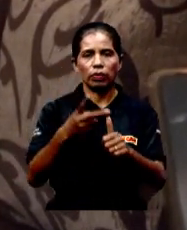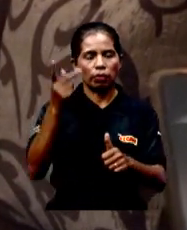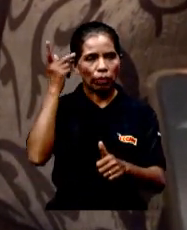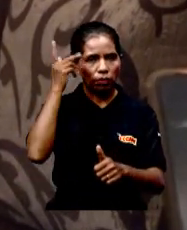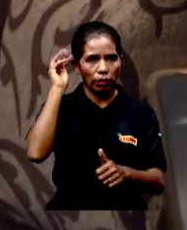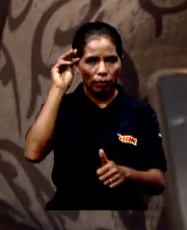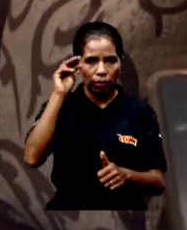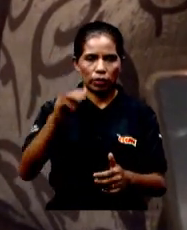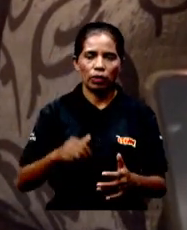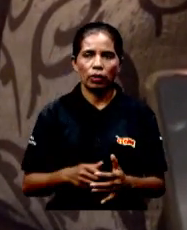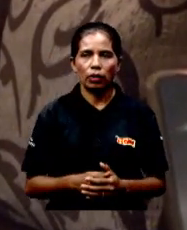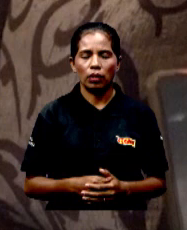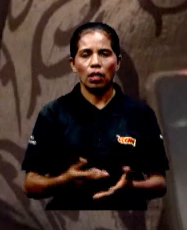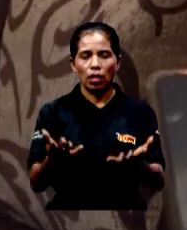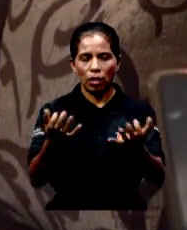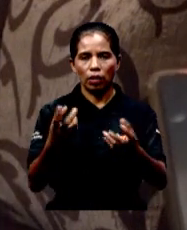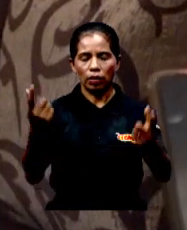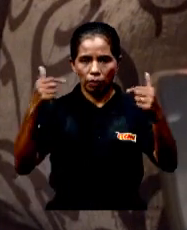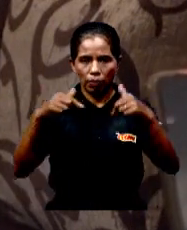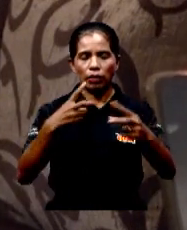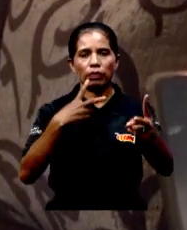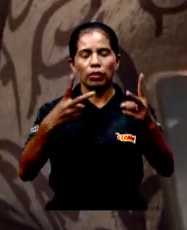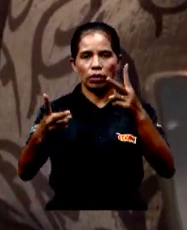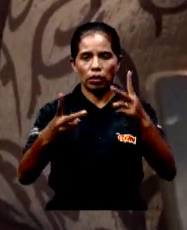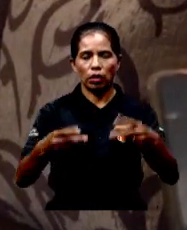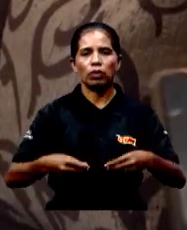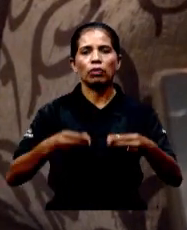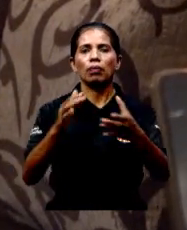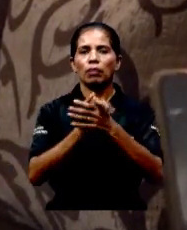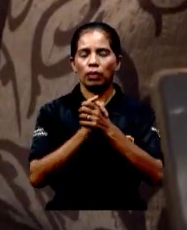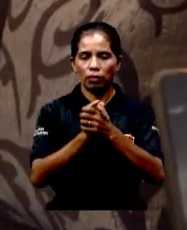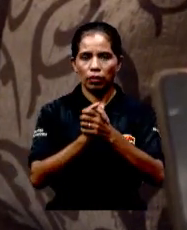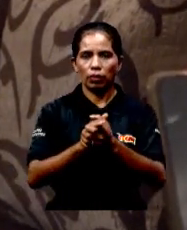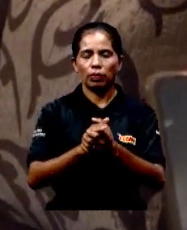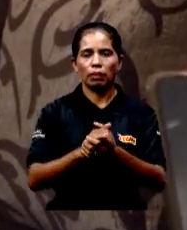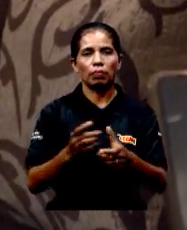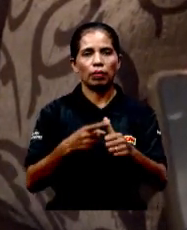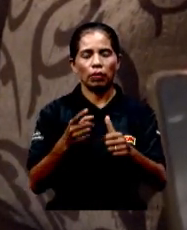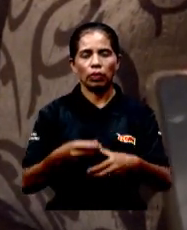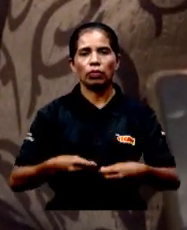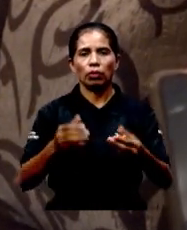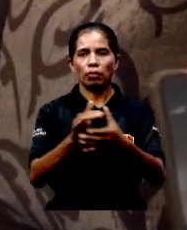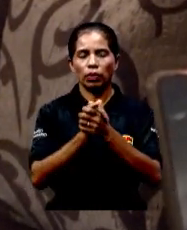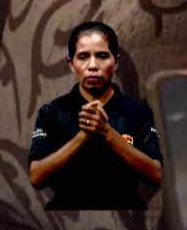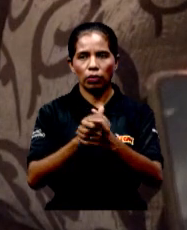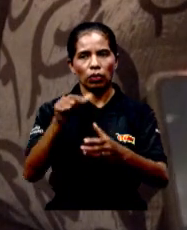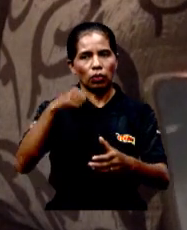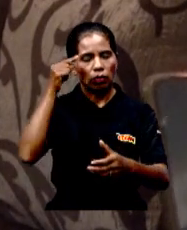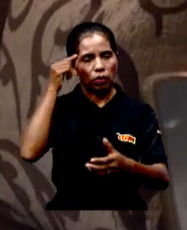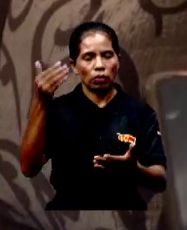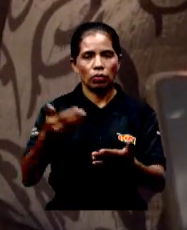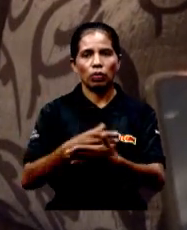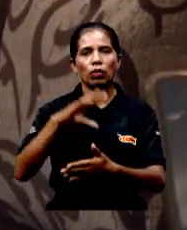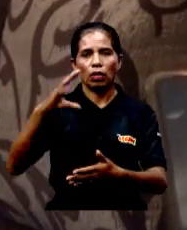vice-primeiro-ministro a cara que mai visita a tu congratula. Primeiro, a tu congratula ba governo fun